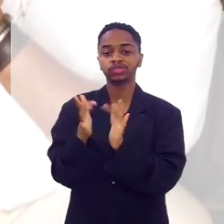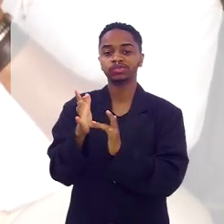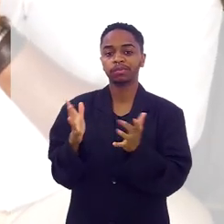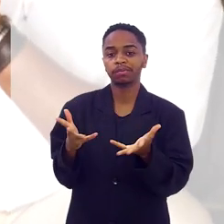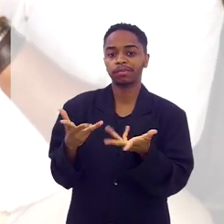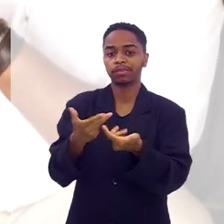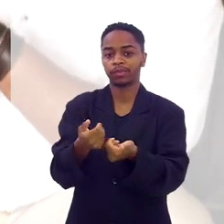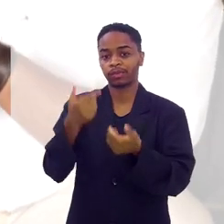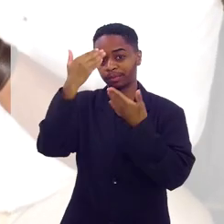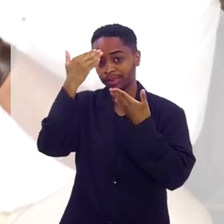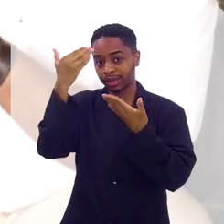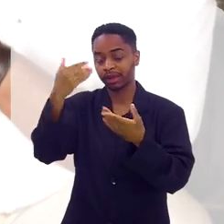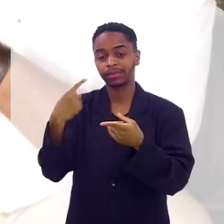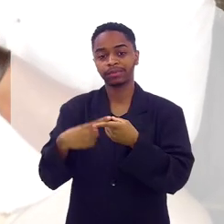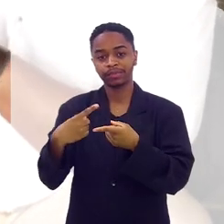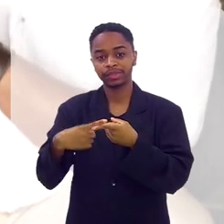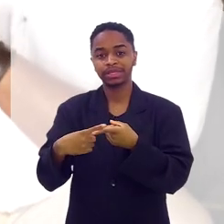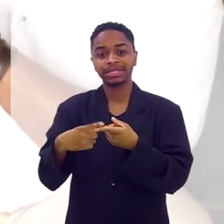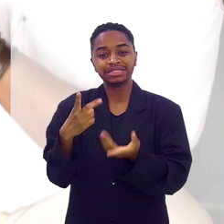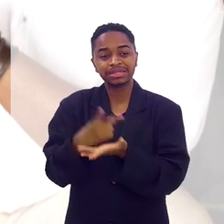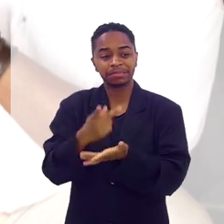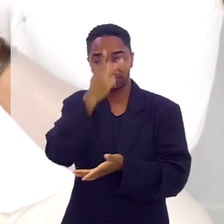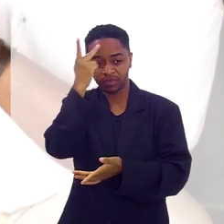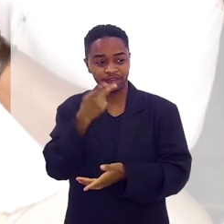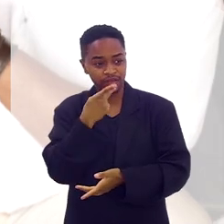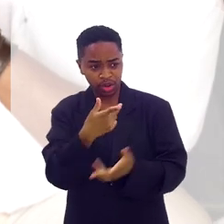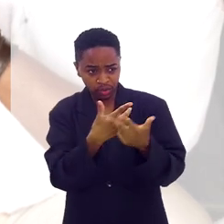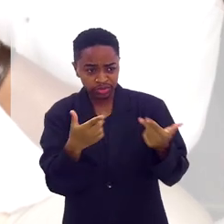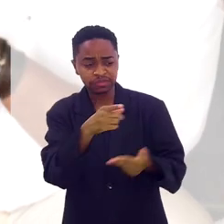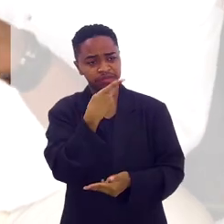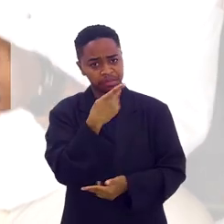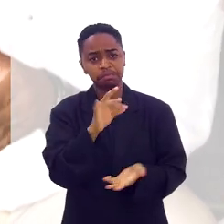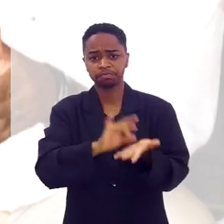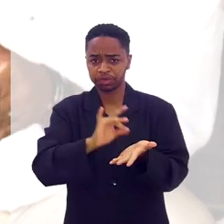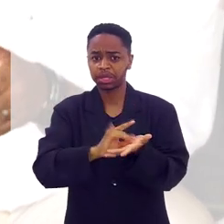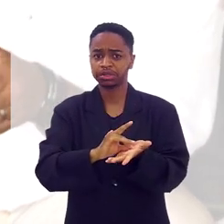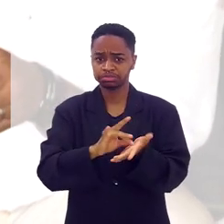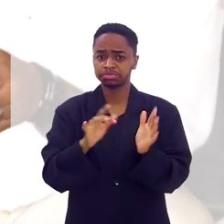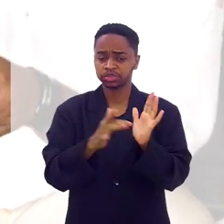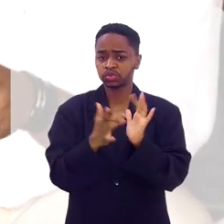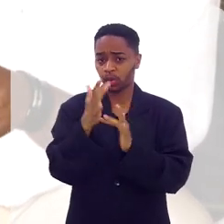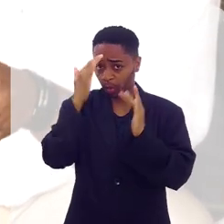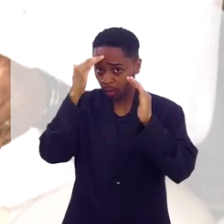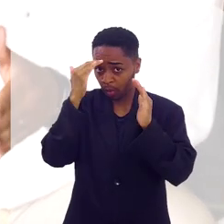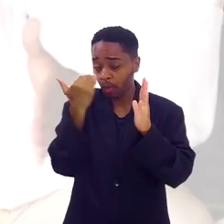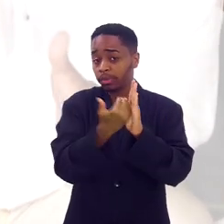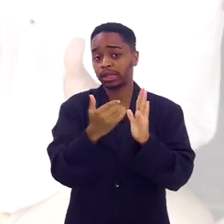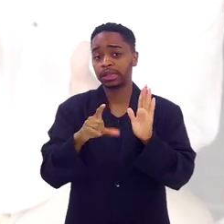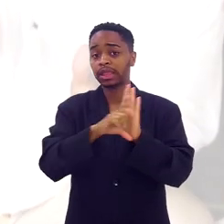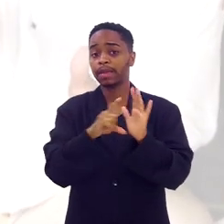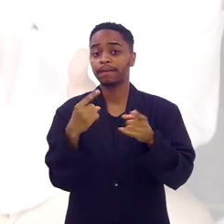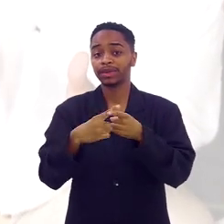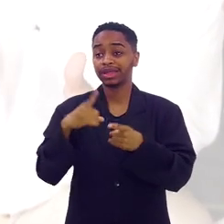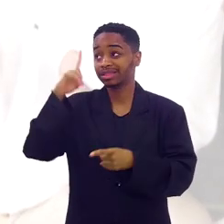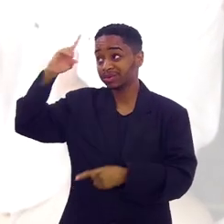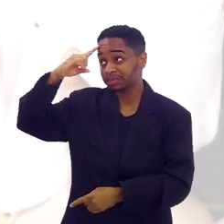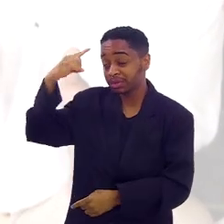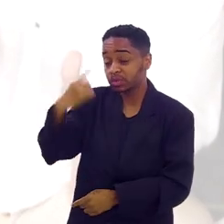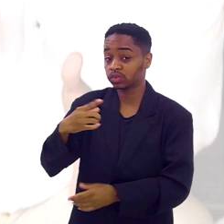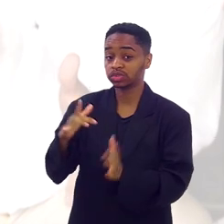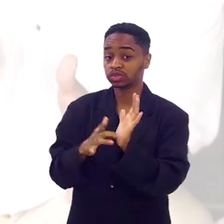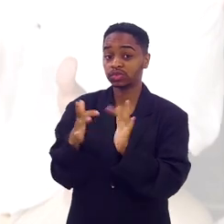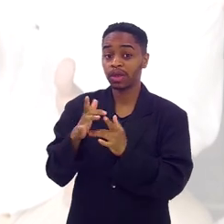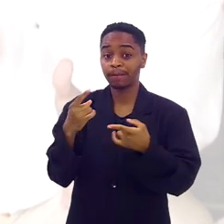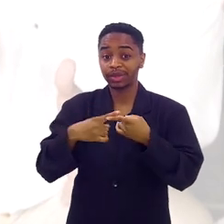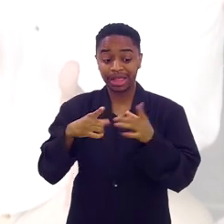e obrigado. Então, todas as vezes que alguém mandar uma dessa, você fala, é verdade, ele veio cumprir a lei, ou seja, Deus o mandou à terra, porque naquele